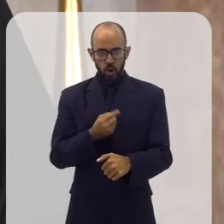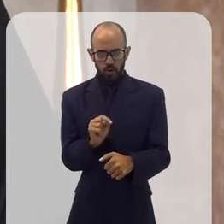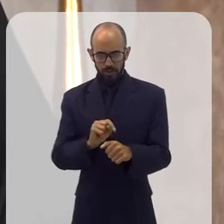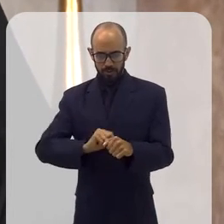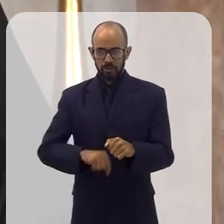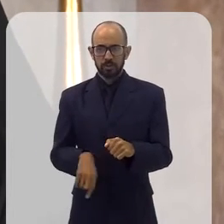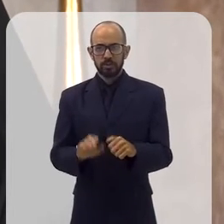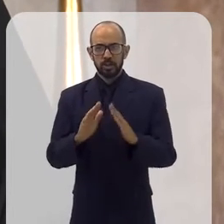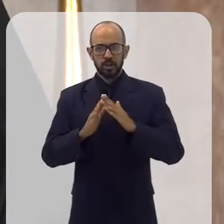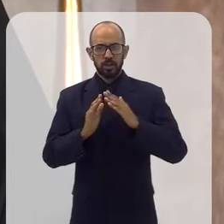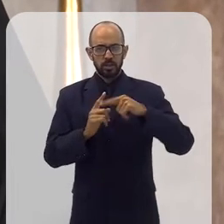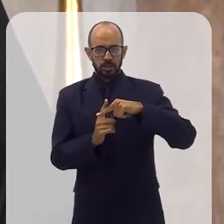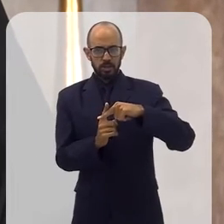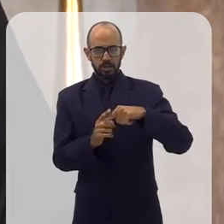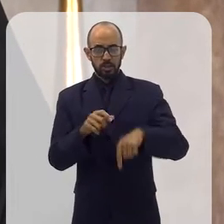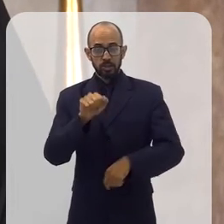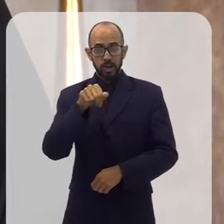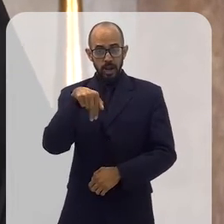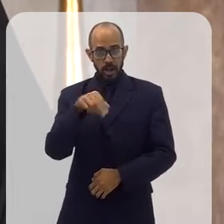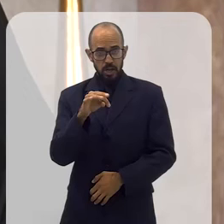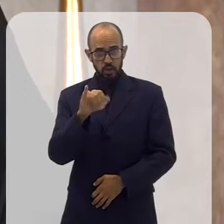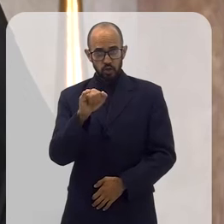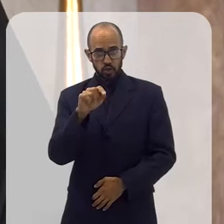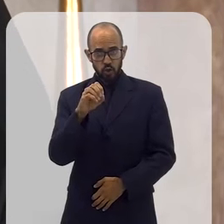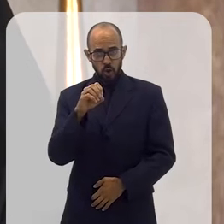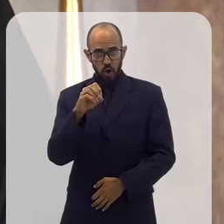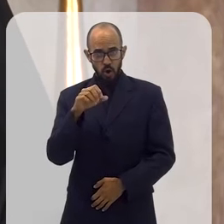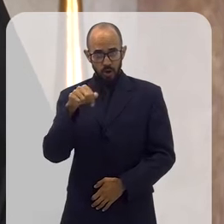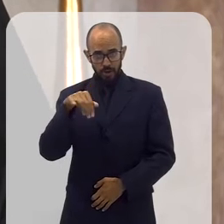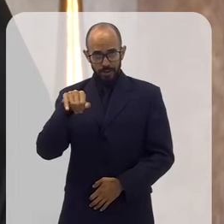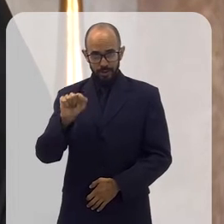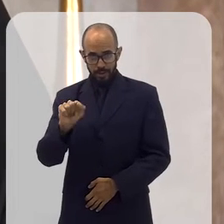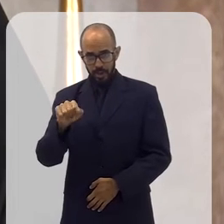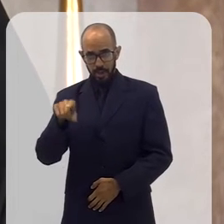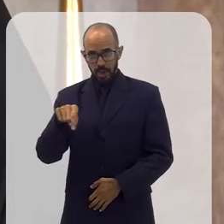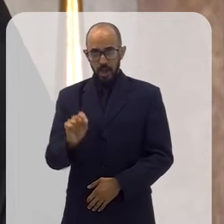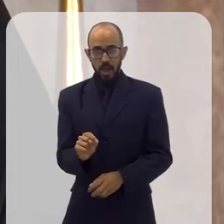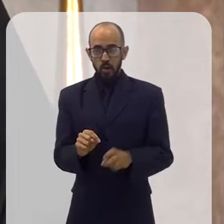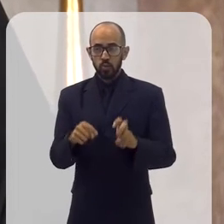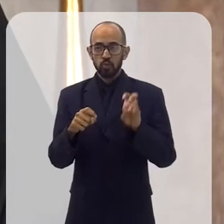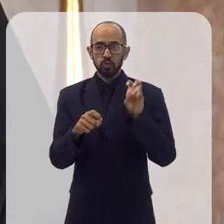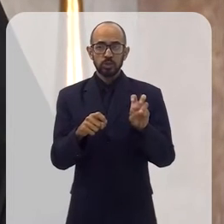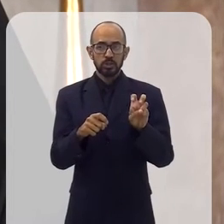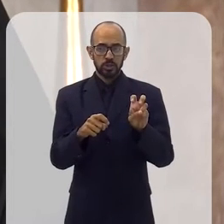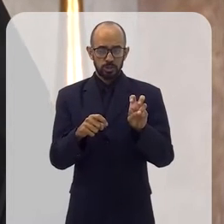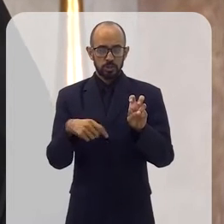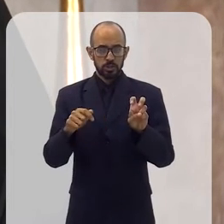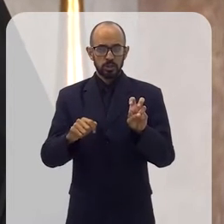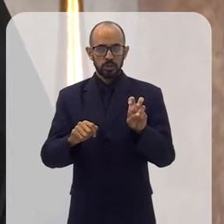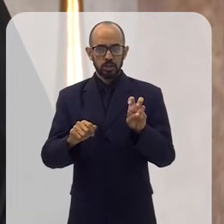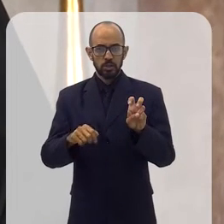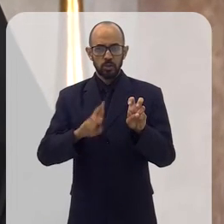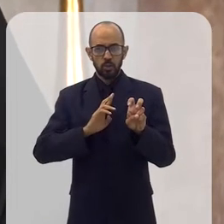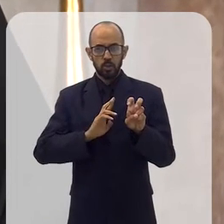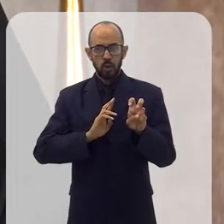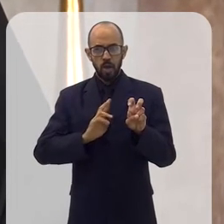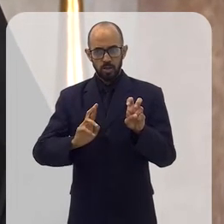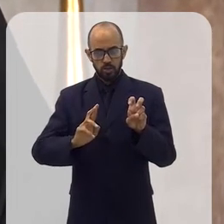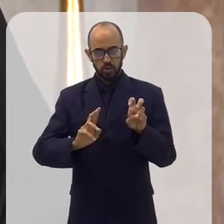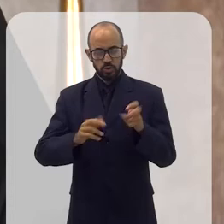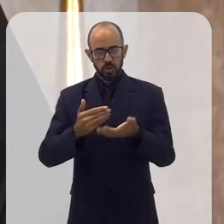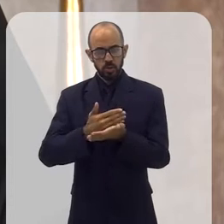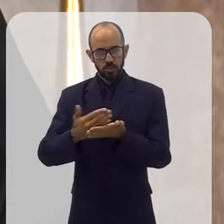Igreja Antioquina, o Patriarcado de Antioquia, é um dos cinco patriarcados que iniciaram